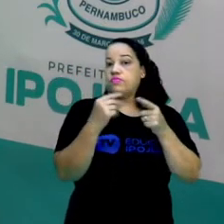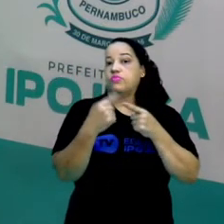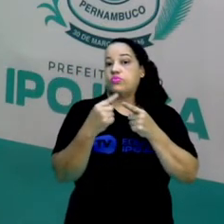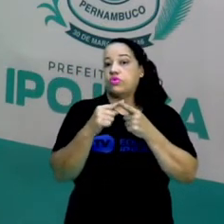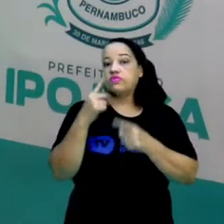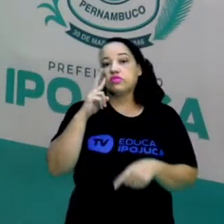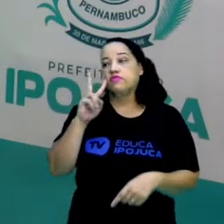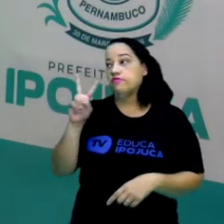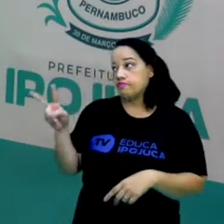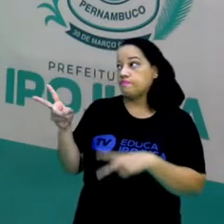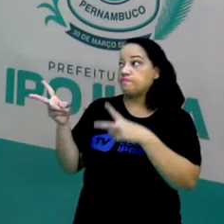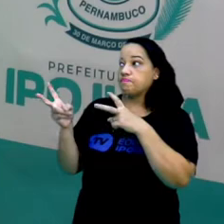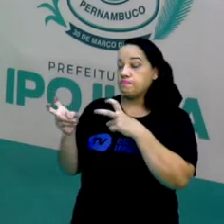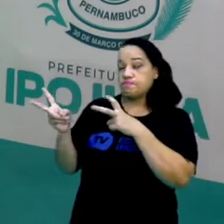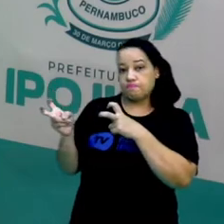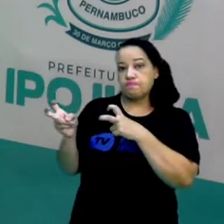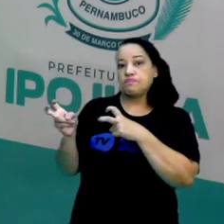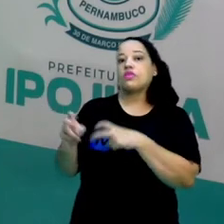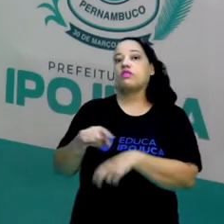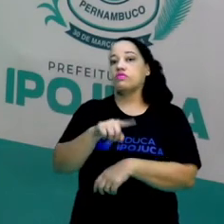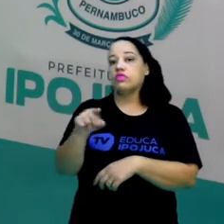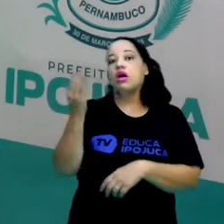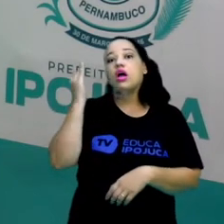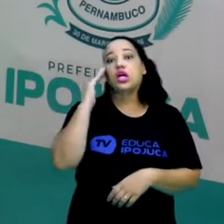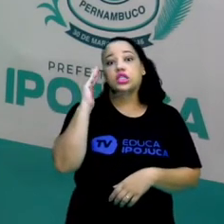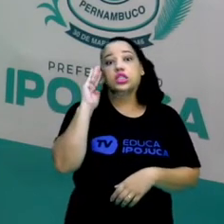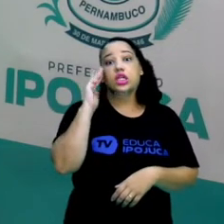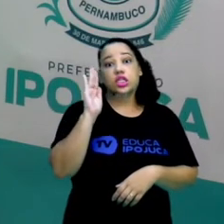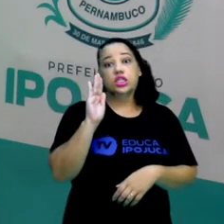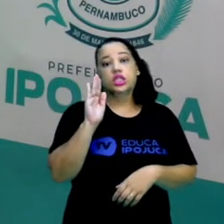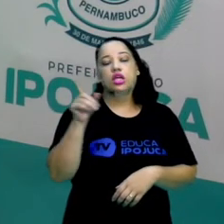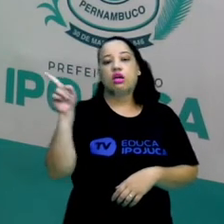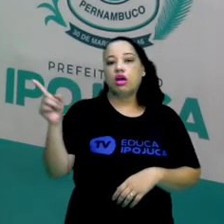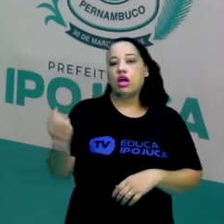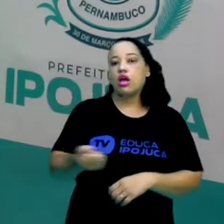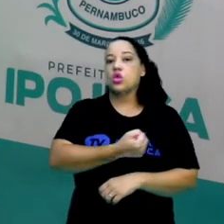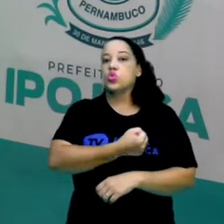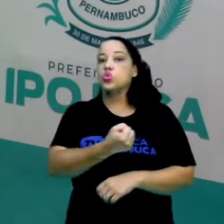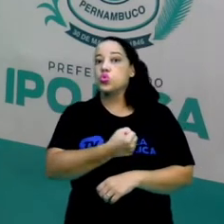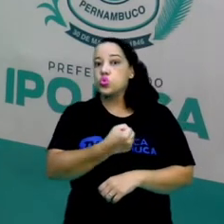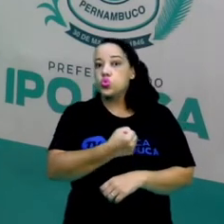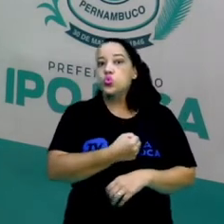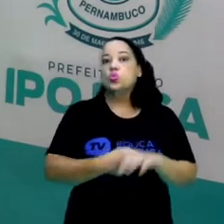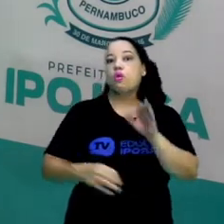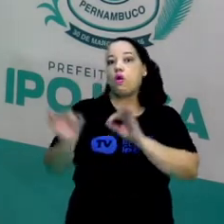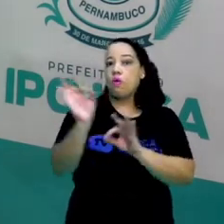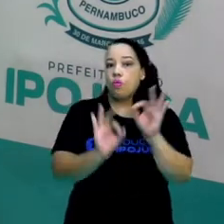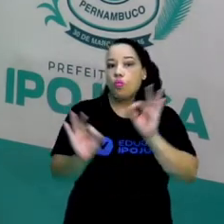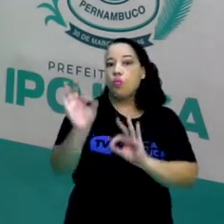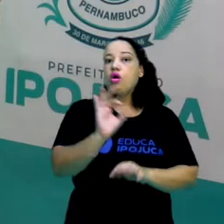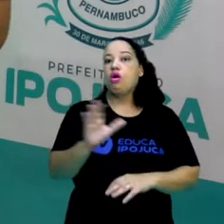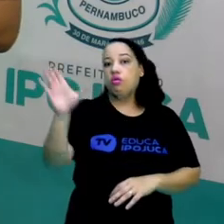você, olhando pausadamente, você vai entender como é que esse número se entende e se compreende.